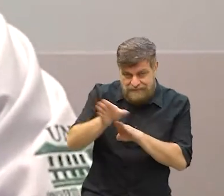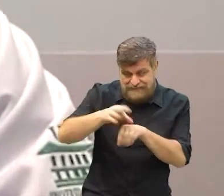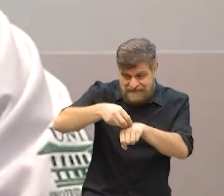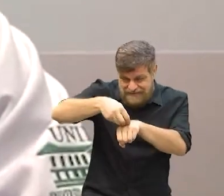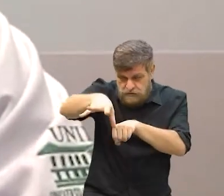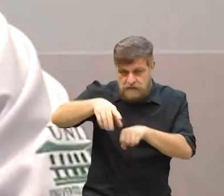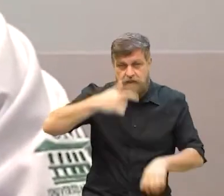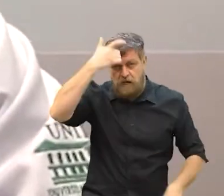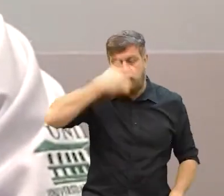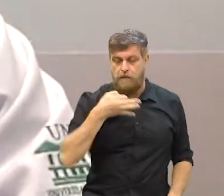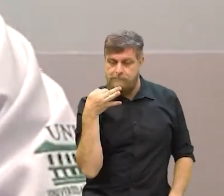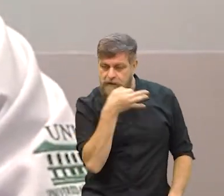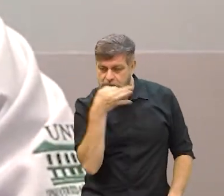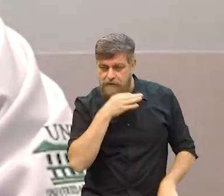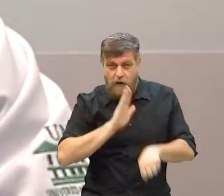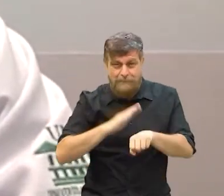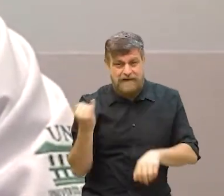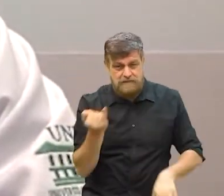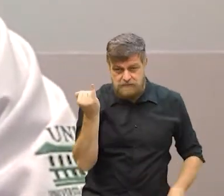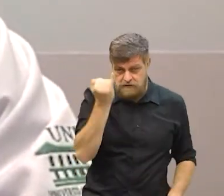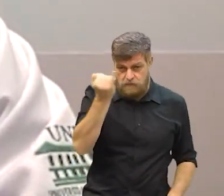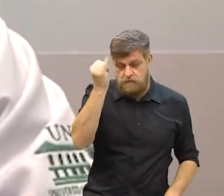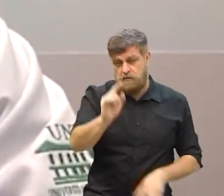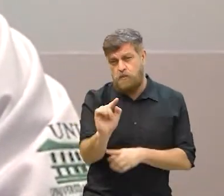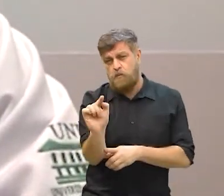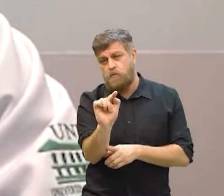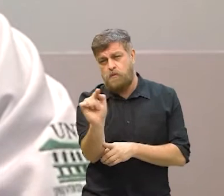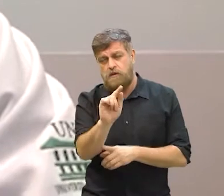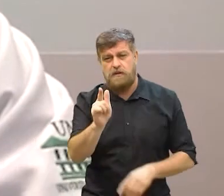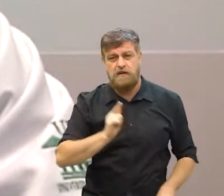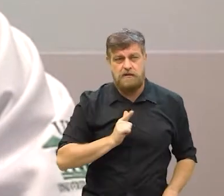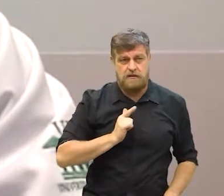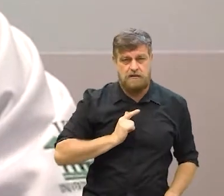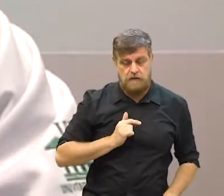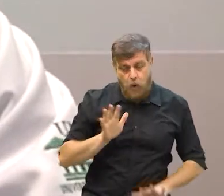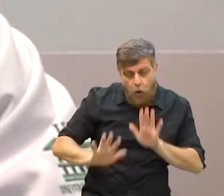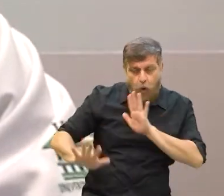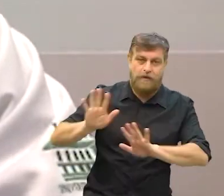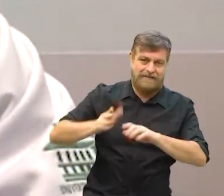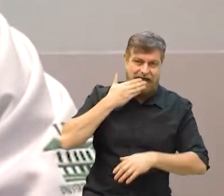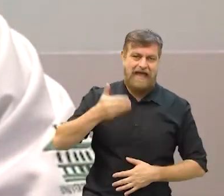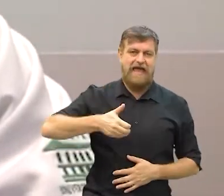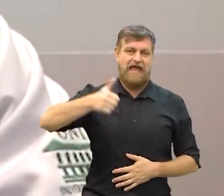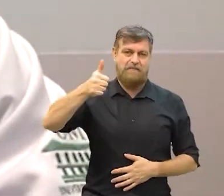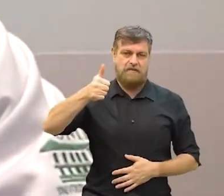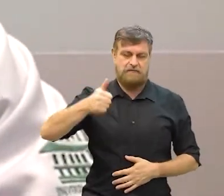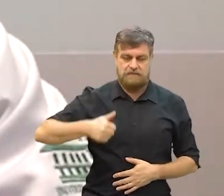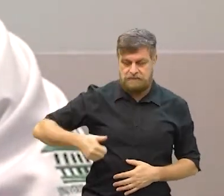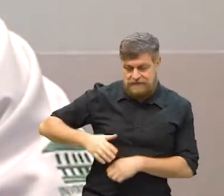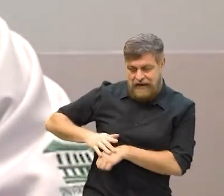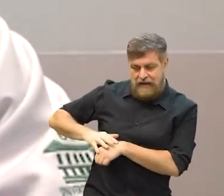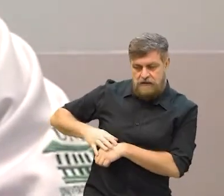dou é o que eu acabei de falar. Acho que o mais importante, né, melhor é prevenir do que remediar. Tá? A